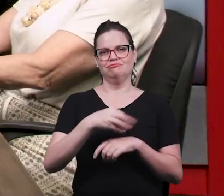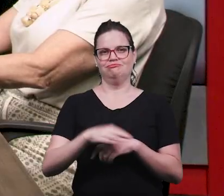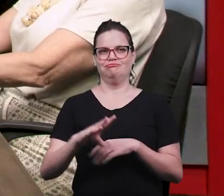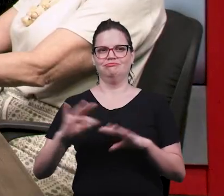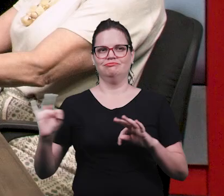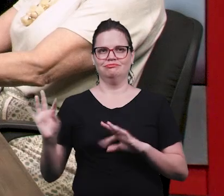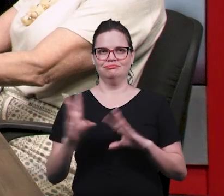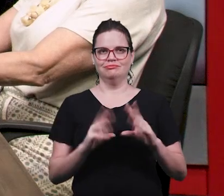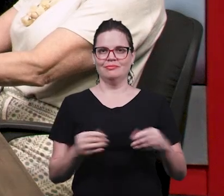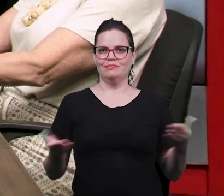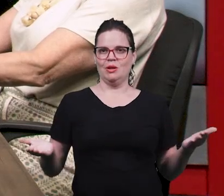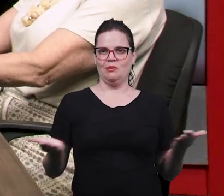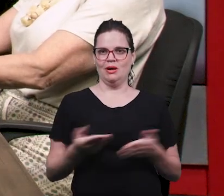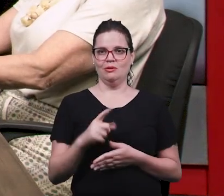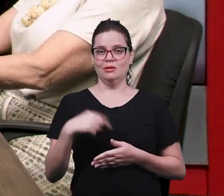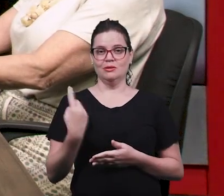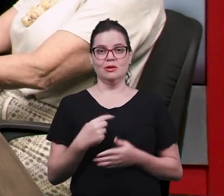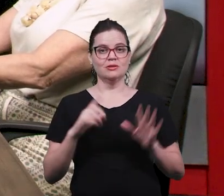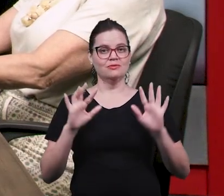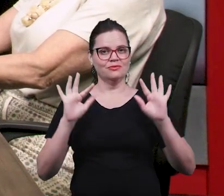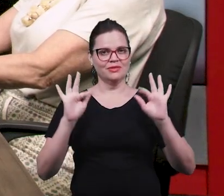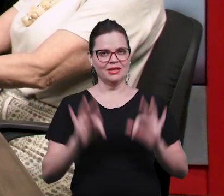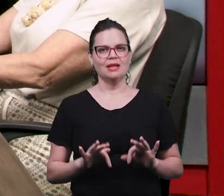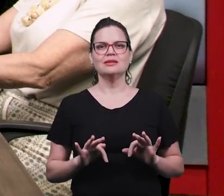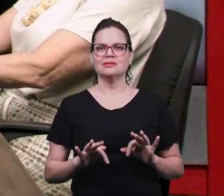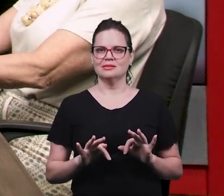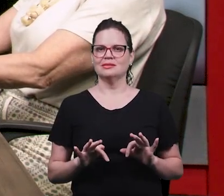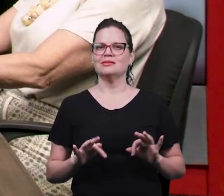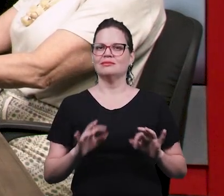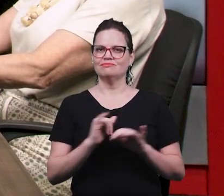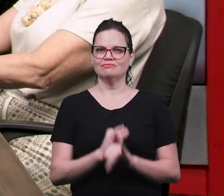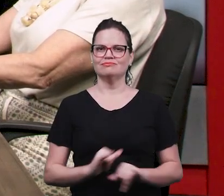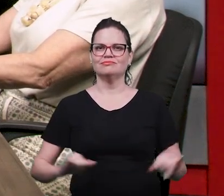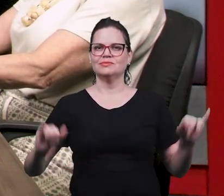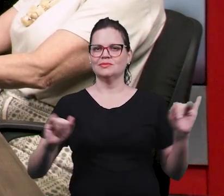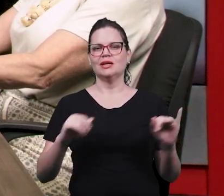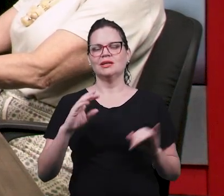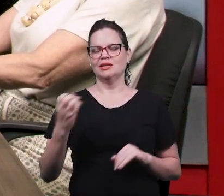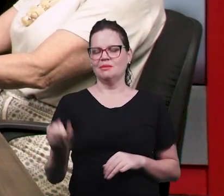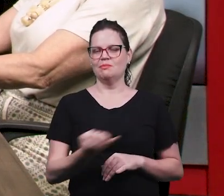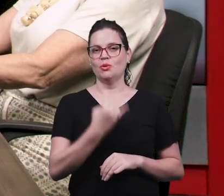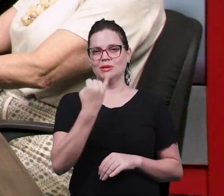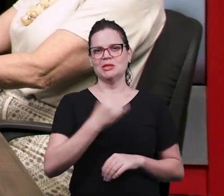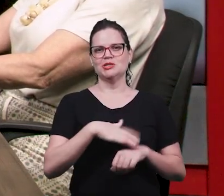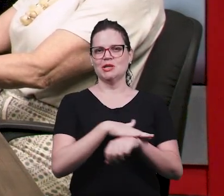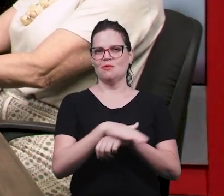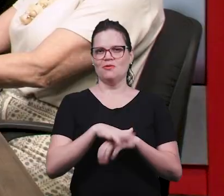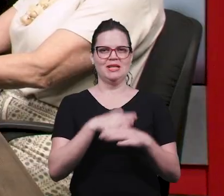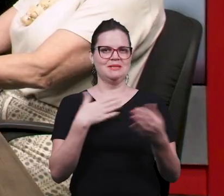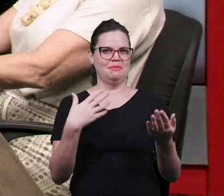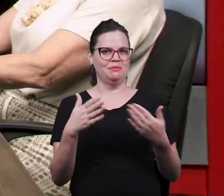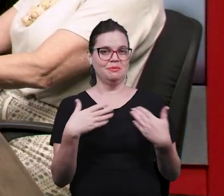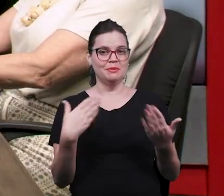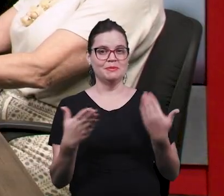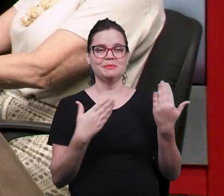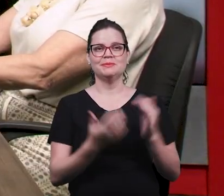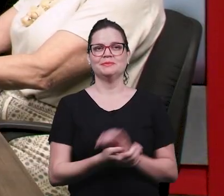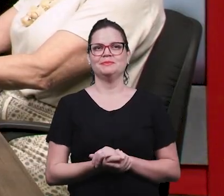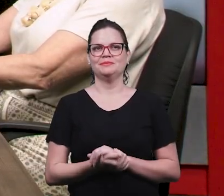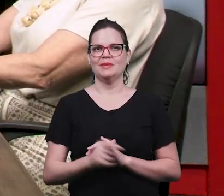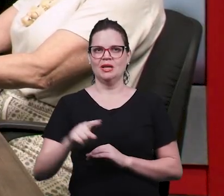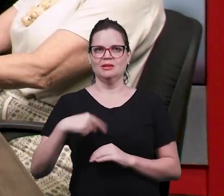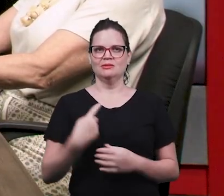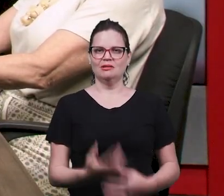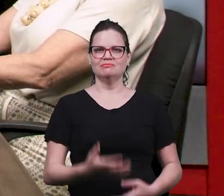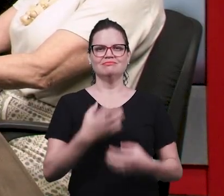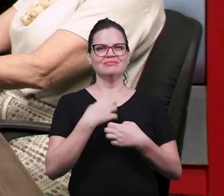nós queríamos encerrar fazendo esse registro, assim, como tem sido precioso, valioso. Nós sempre saímos muito